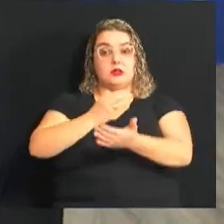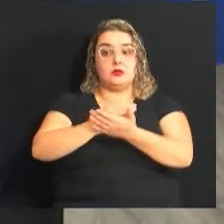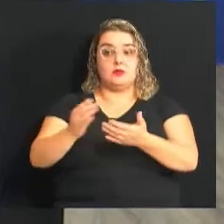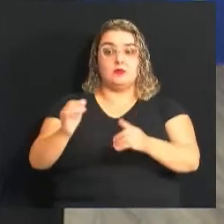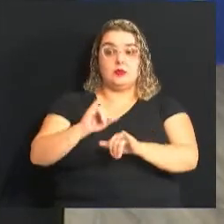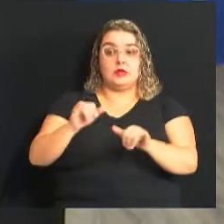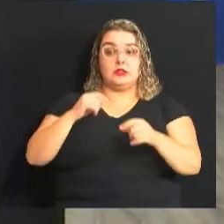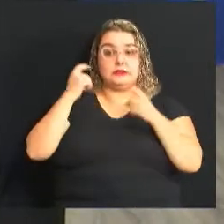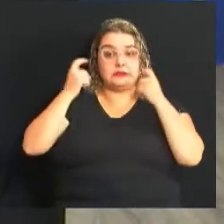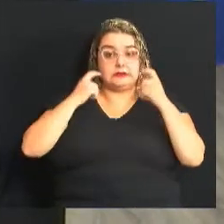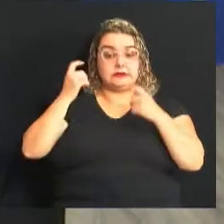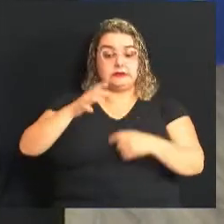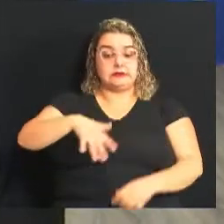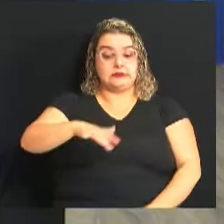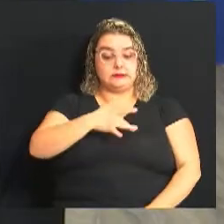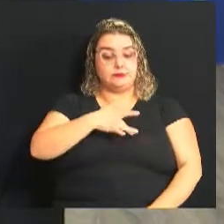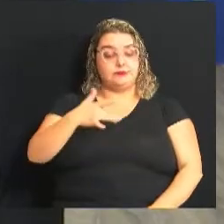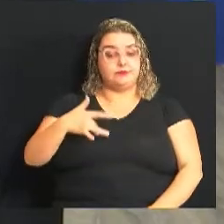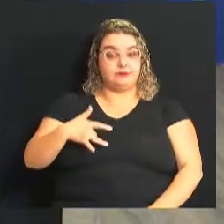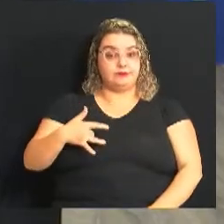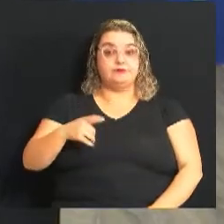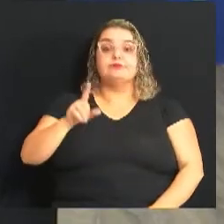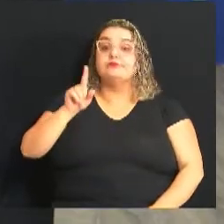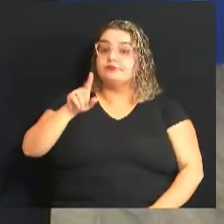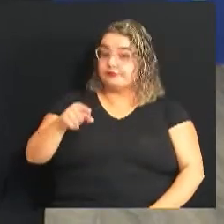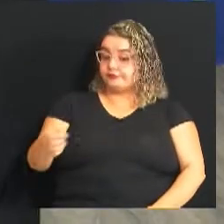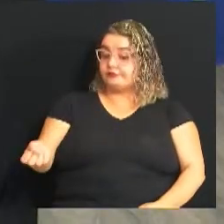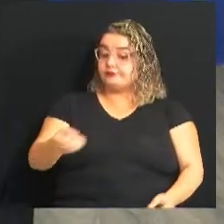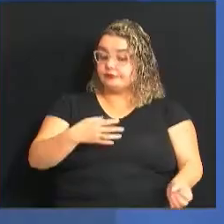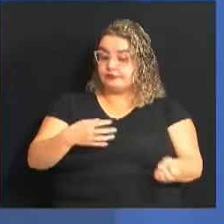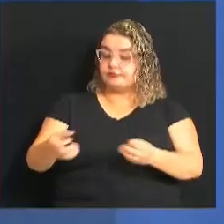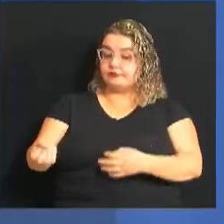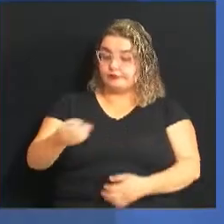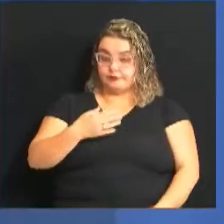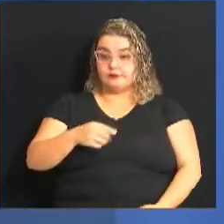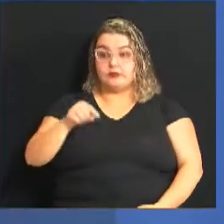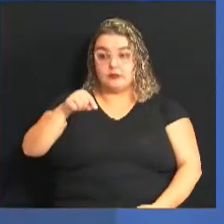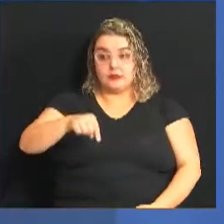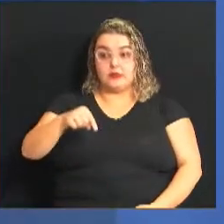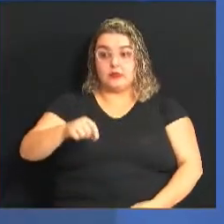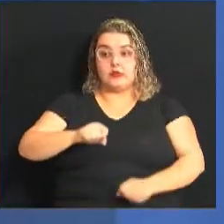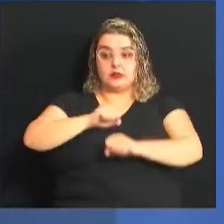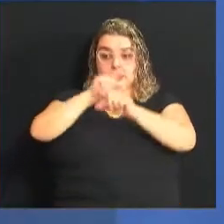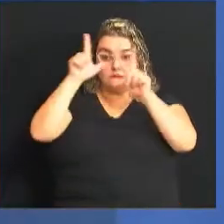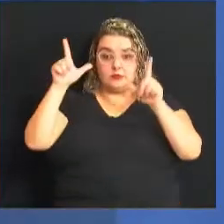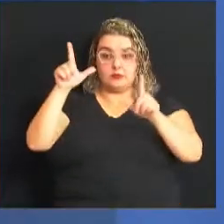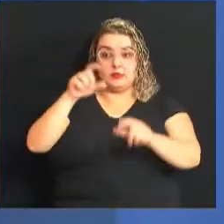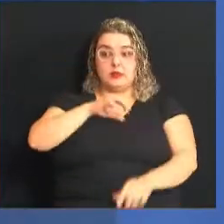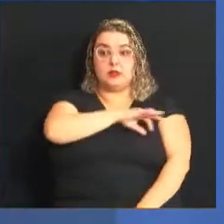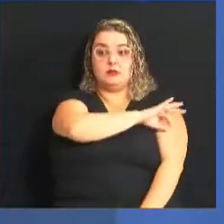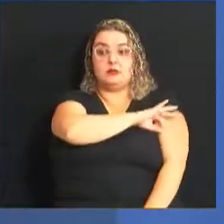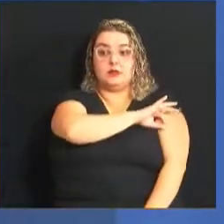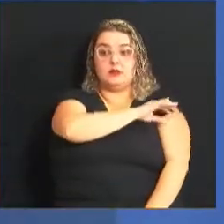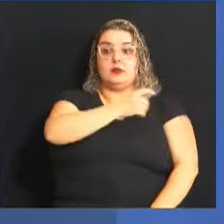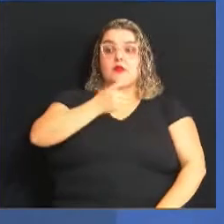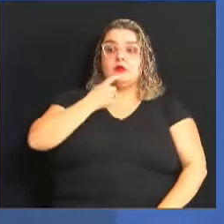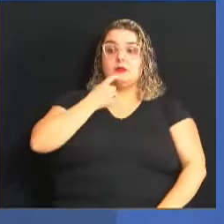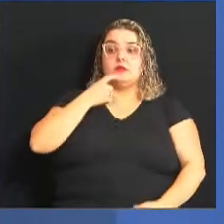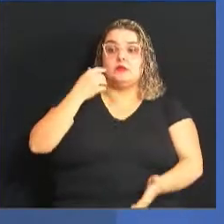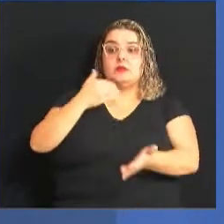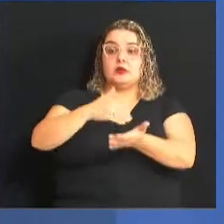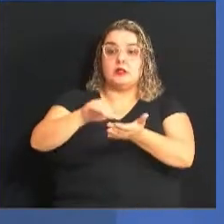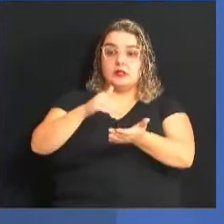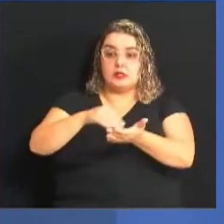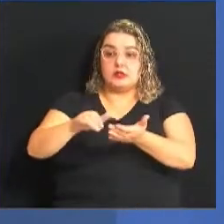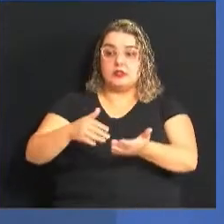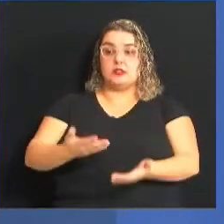notícia preocupante na área da saúde é atualização foi um boletim enviado nesta manhã pela prefeitura de Campinas pela Secretaria Municipal